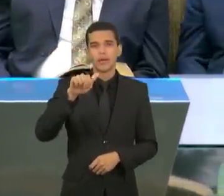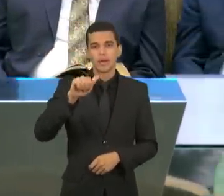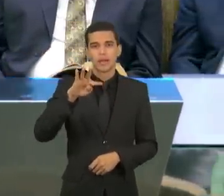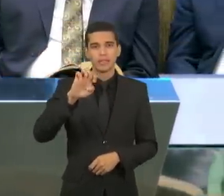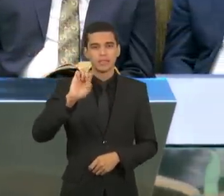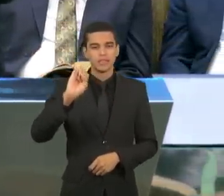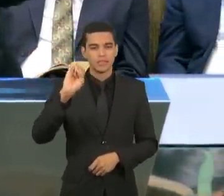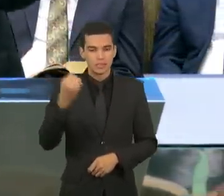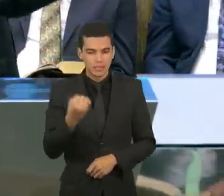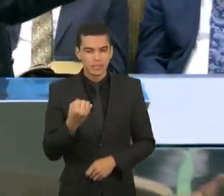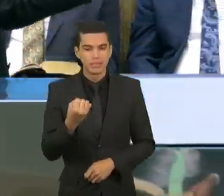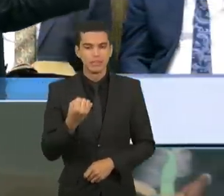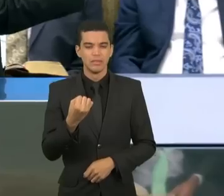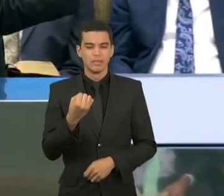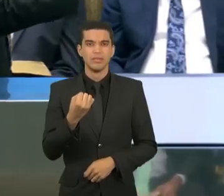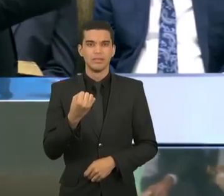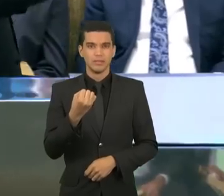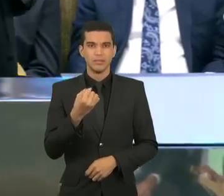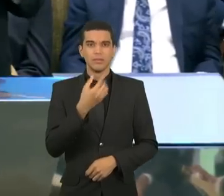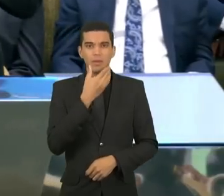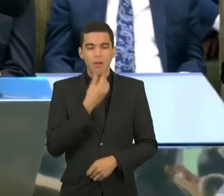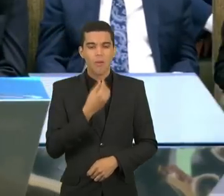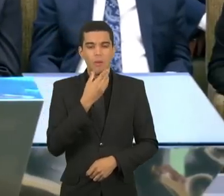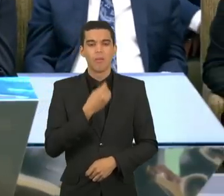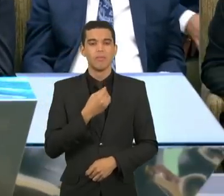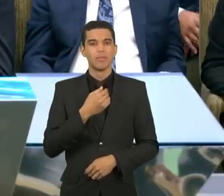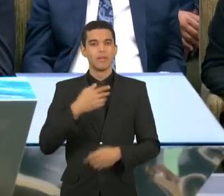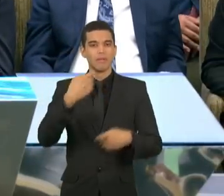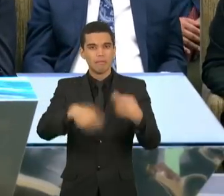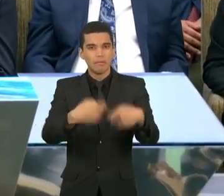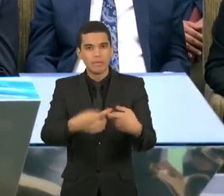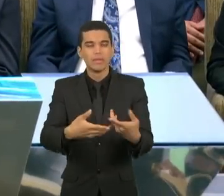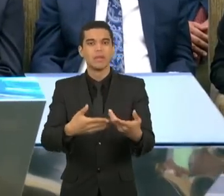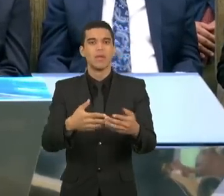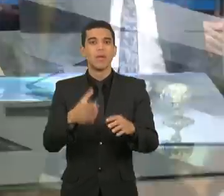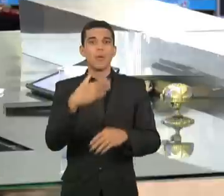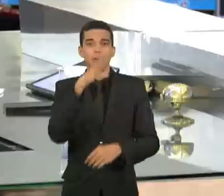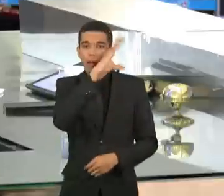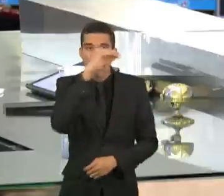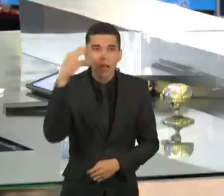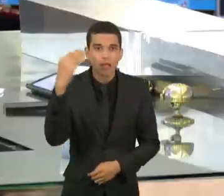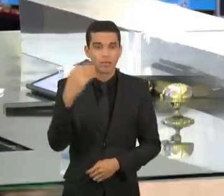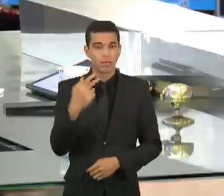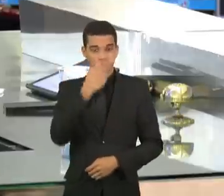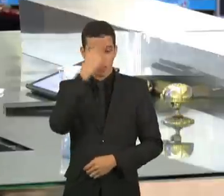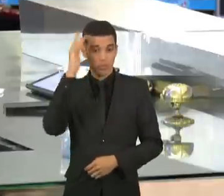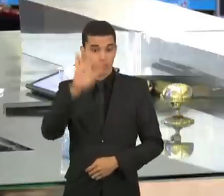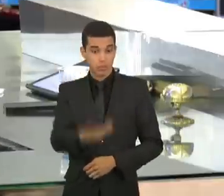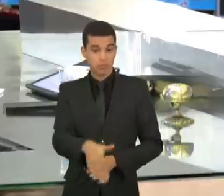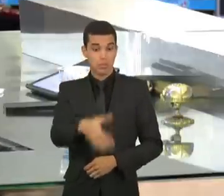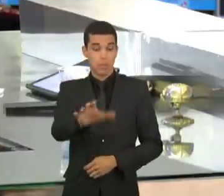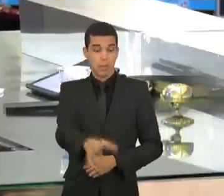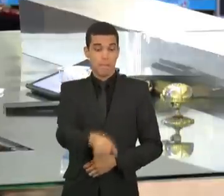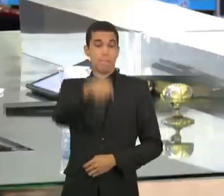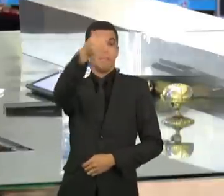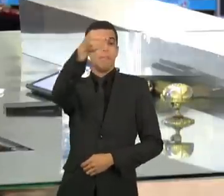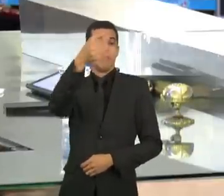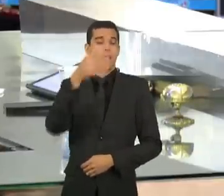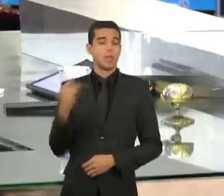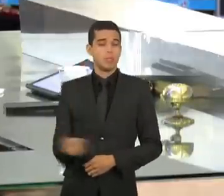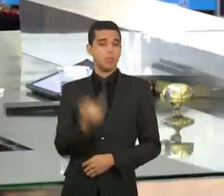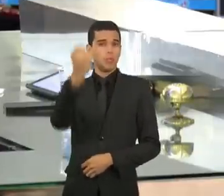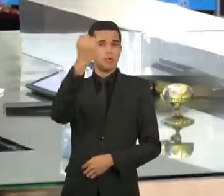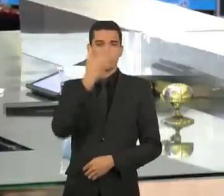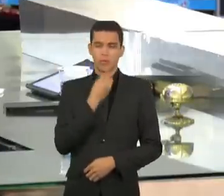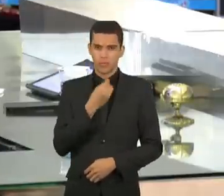um tarado, entendem? E que eles levantam como se fosse mais sábio do que o apóstolo Paulo. Não, senhor, não